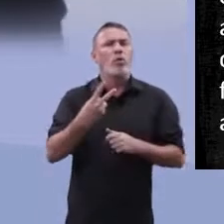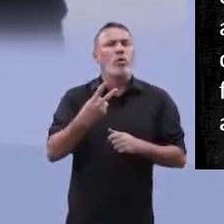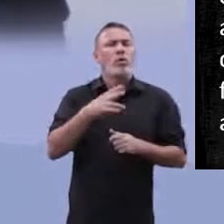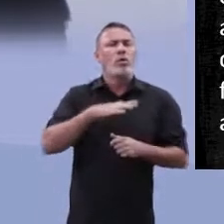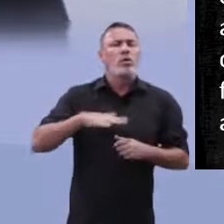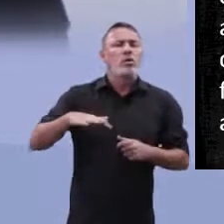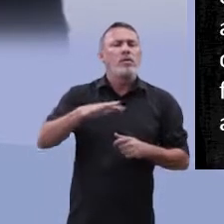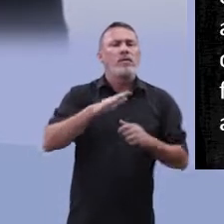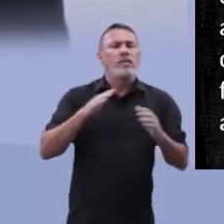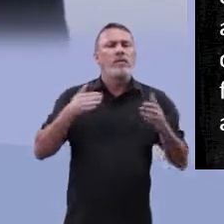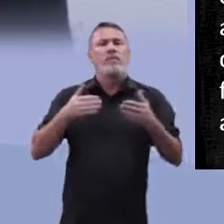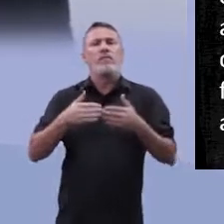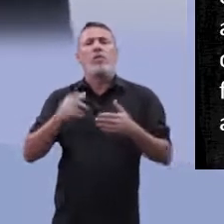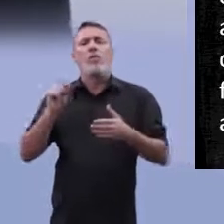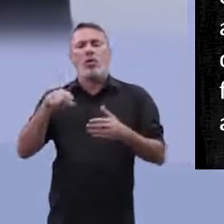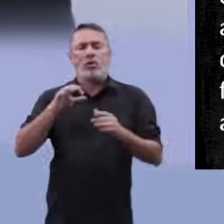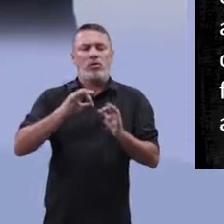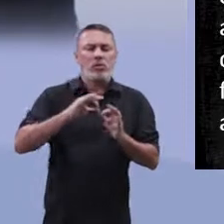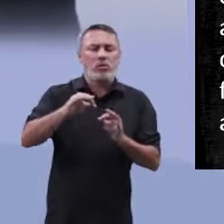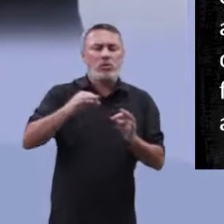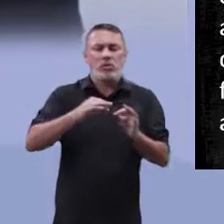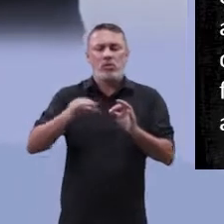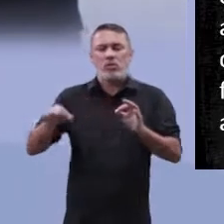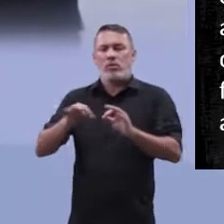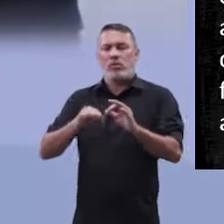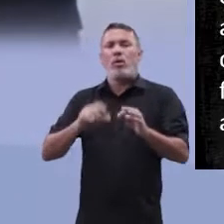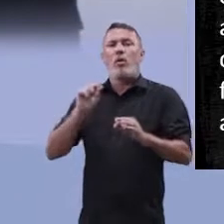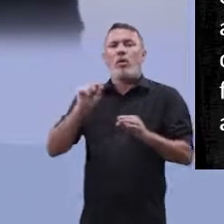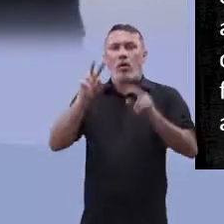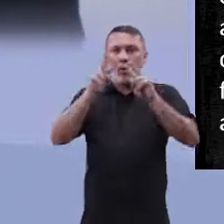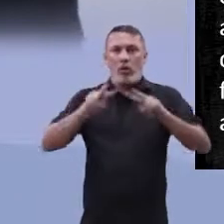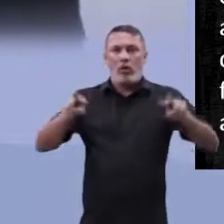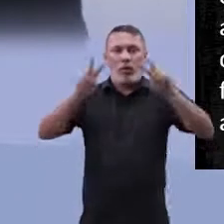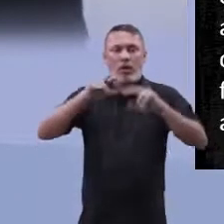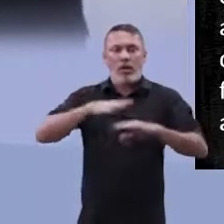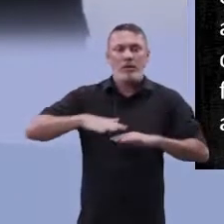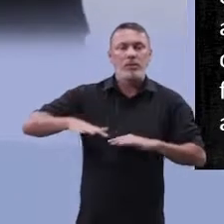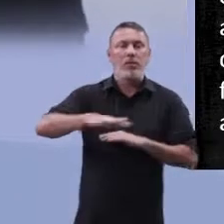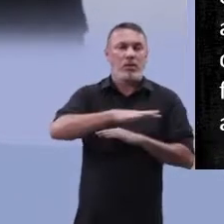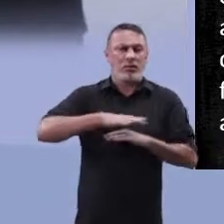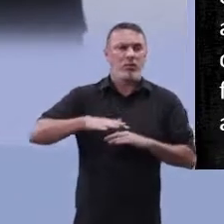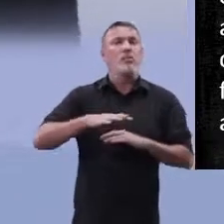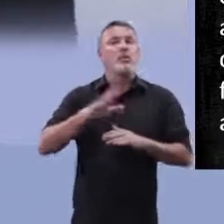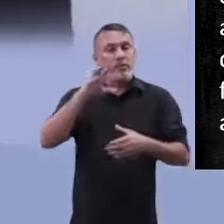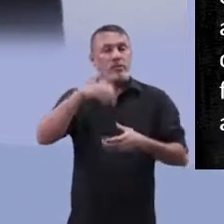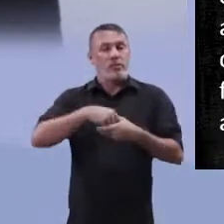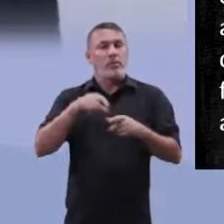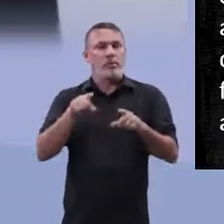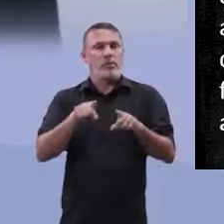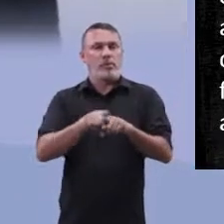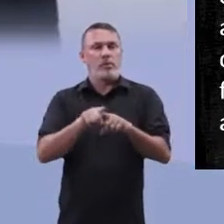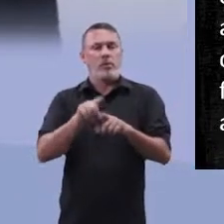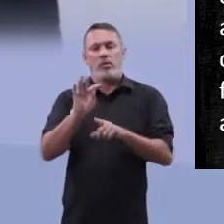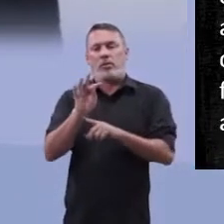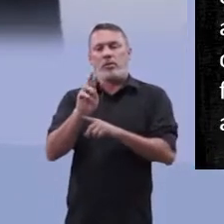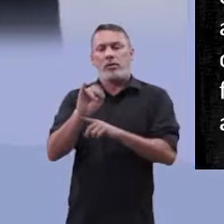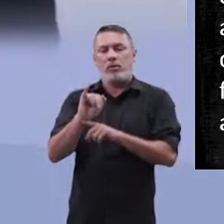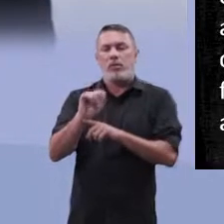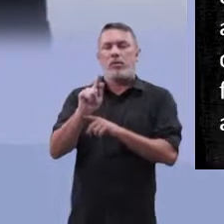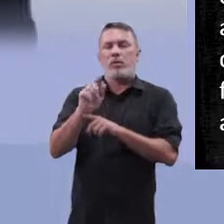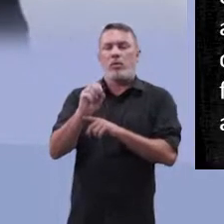que a competência 2, nós vamos ter aí as questões de geometria plana e espacial, incluindo aí as questões